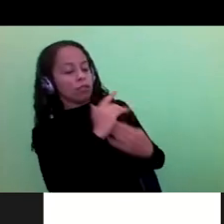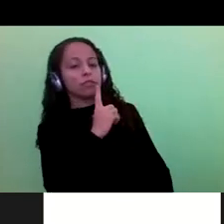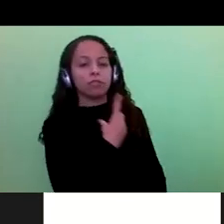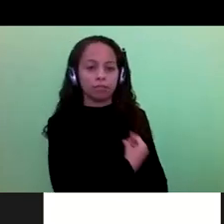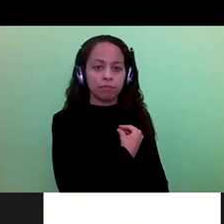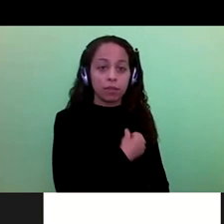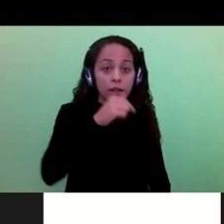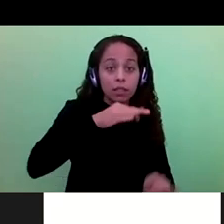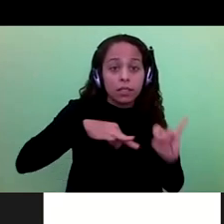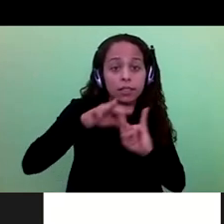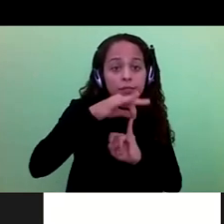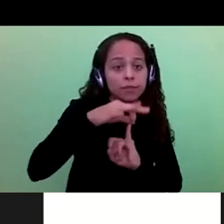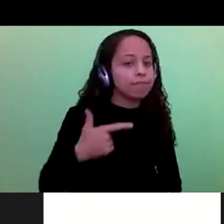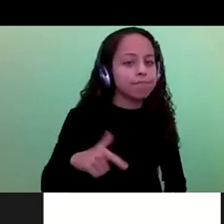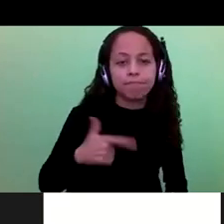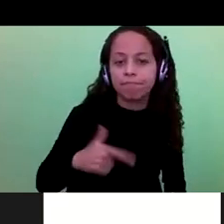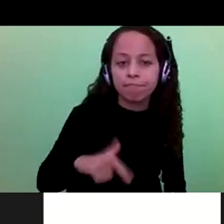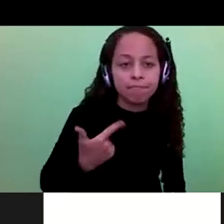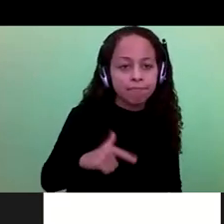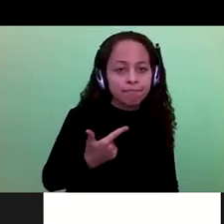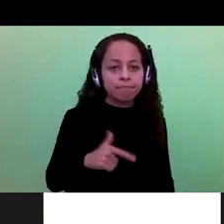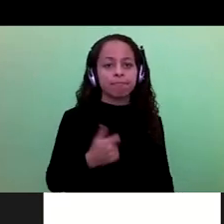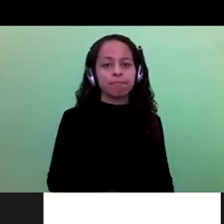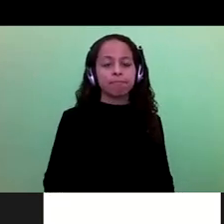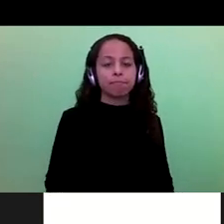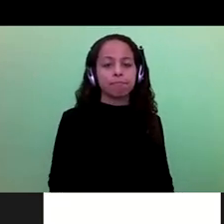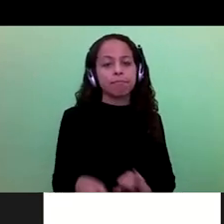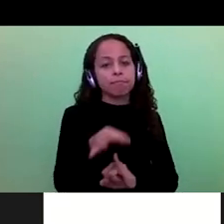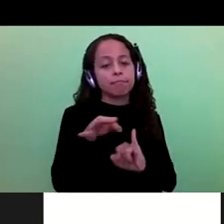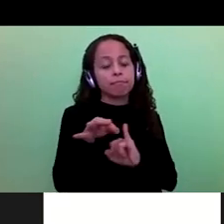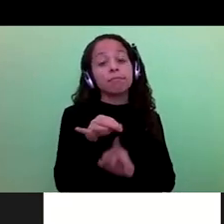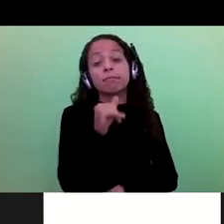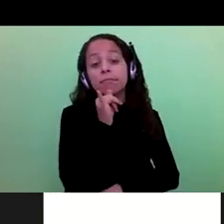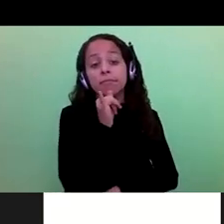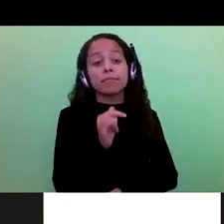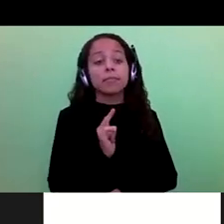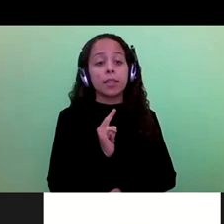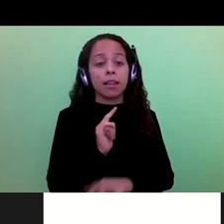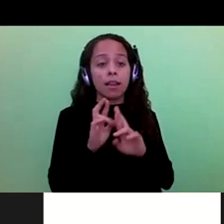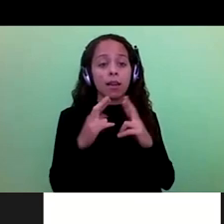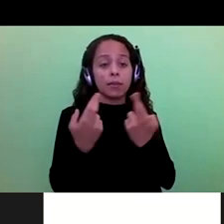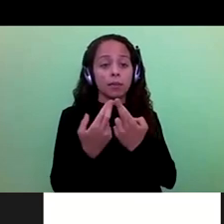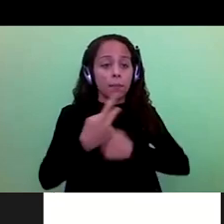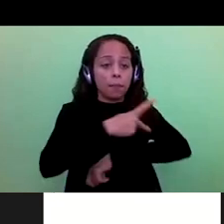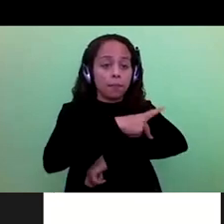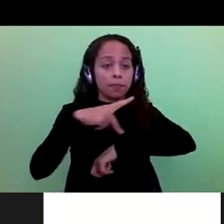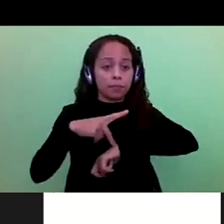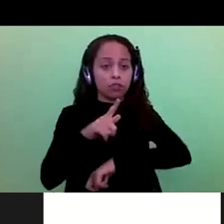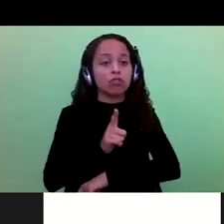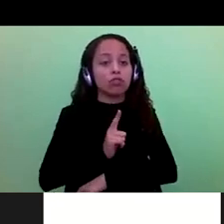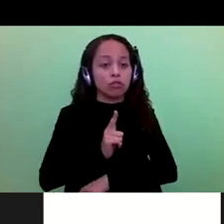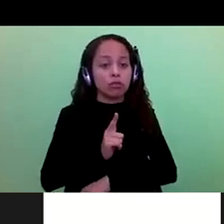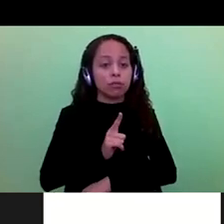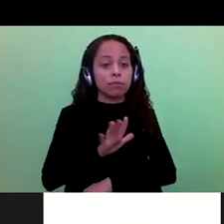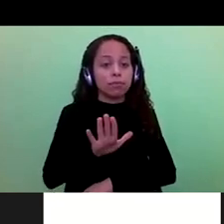no IFES. Então, no IFES nós temos, por exemplo, as reuniões pedagógicas, mas que são